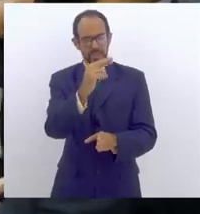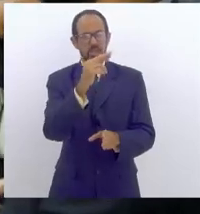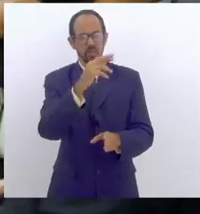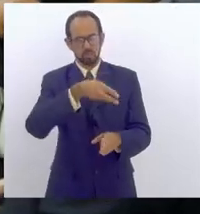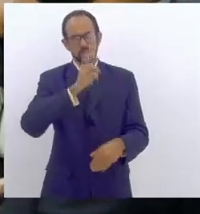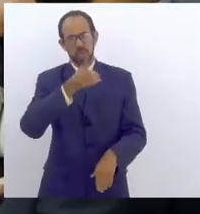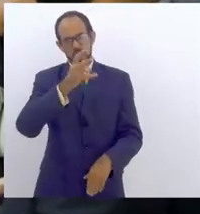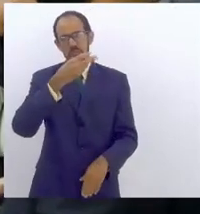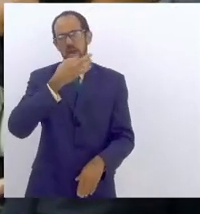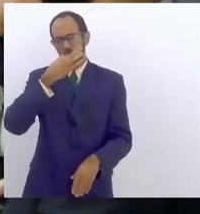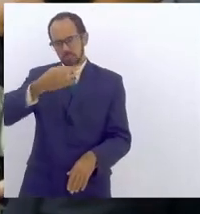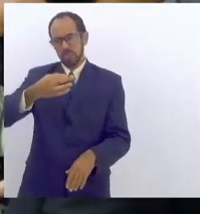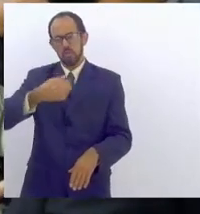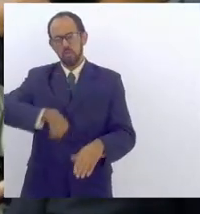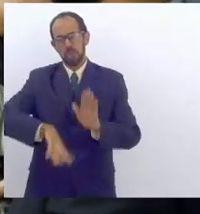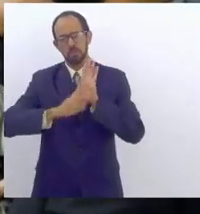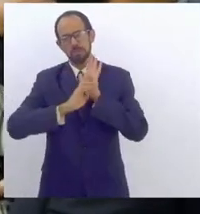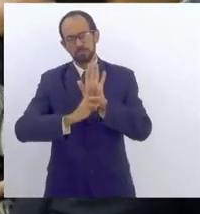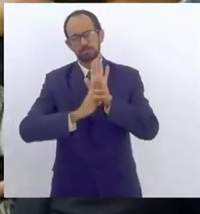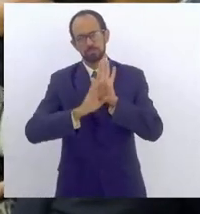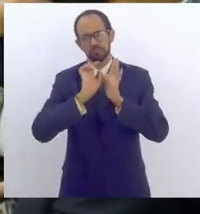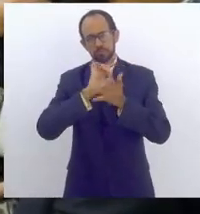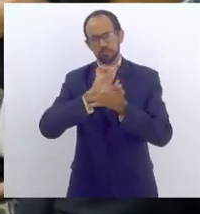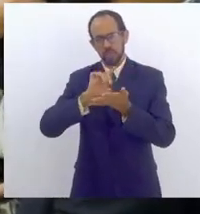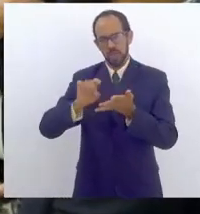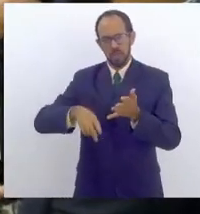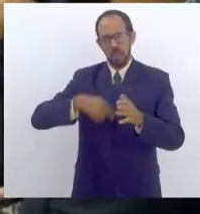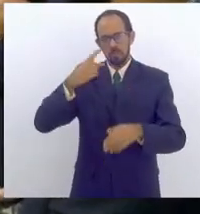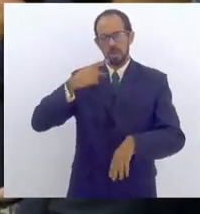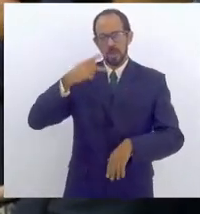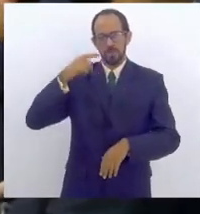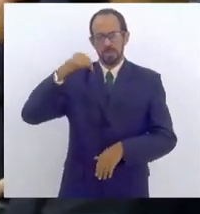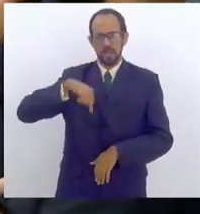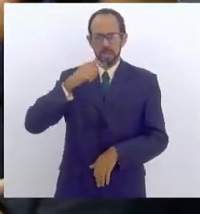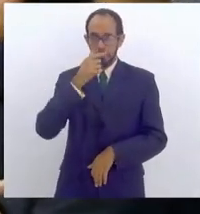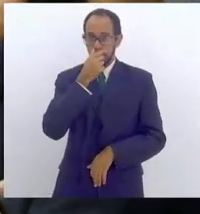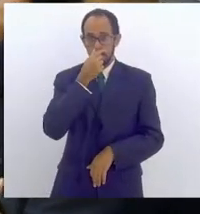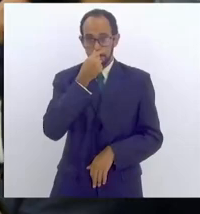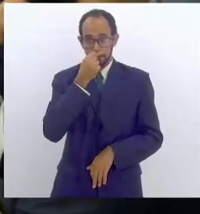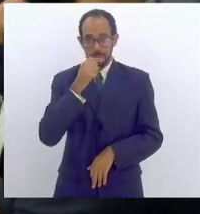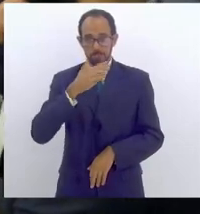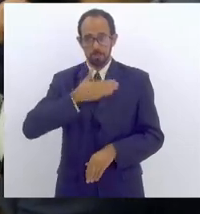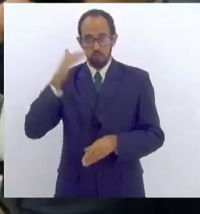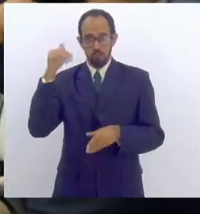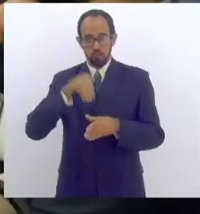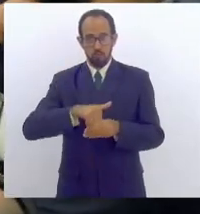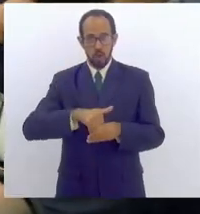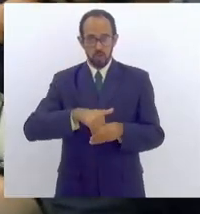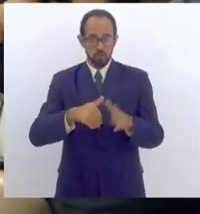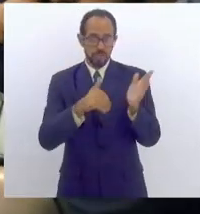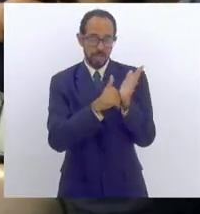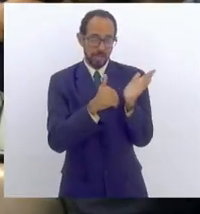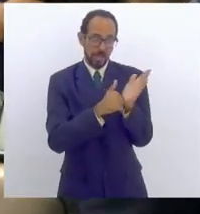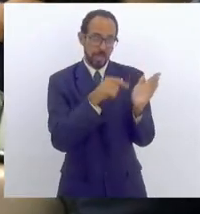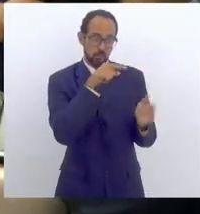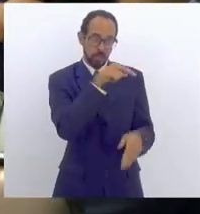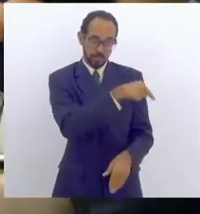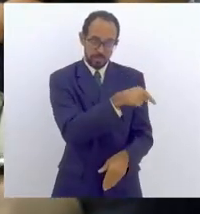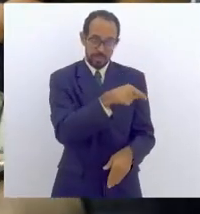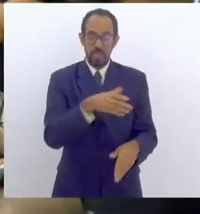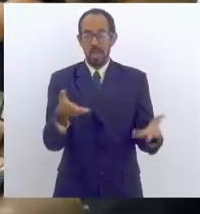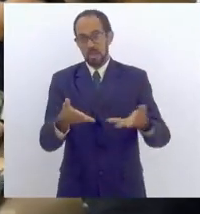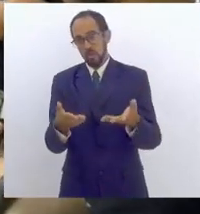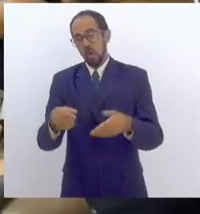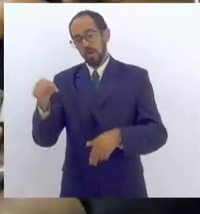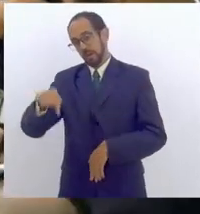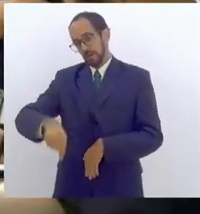e a representatividade de cada parlamentar aqui. Meu voto já foi ali, secreto, e agora aqui